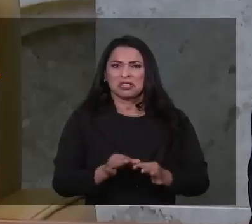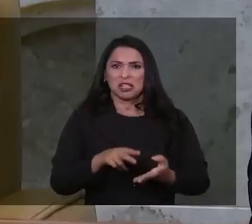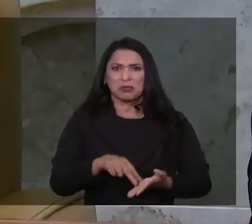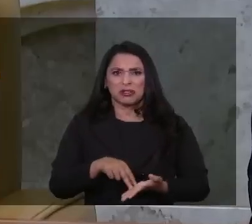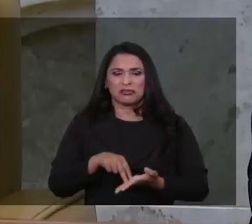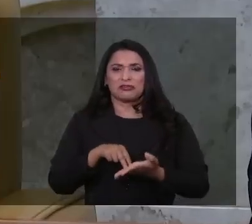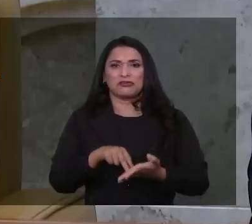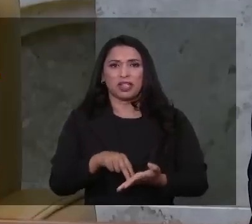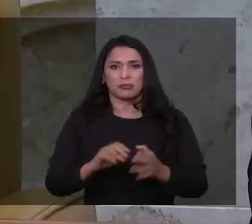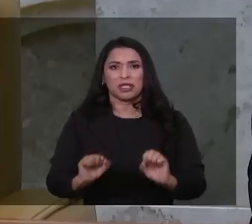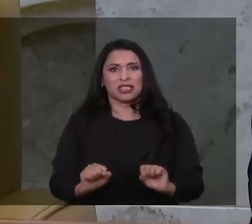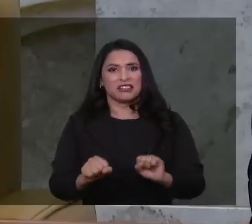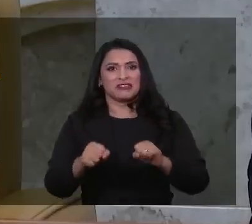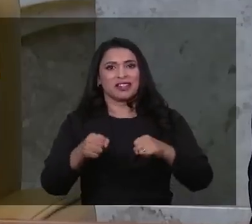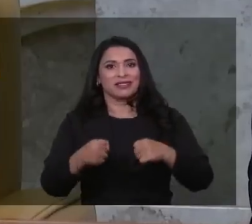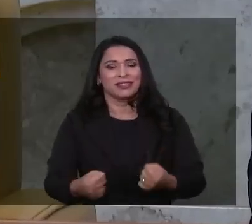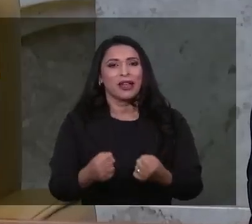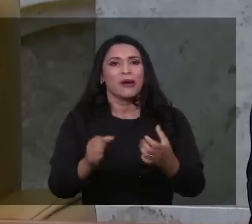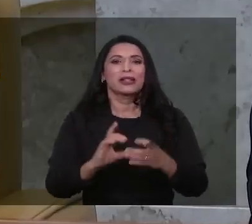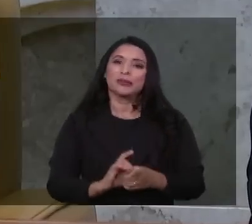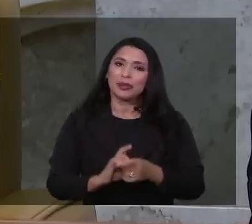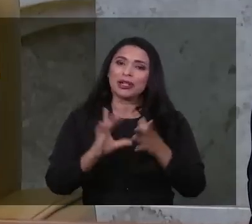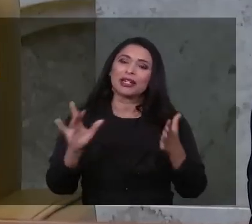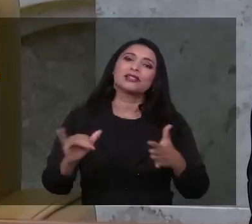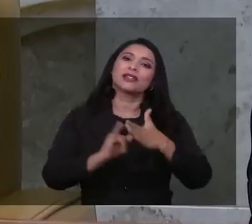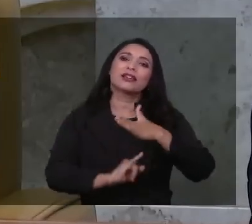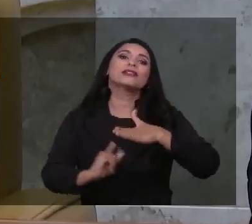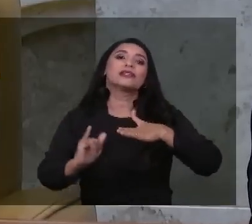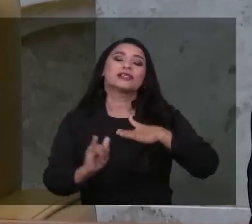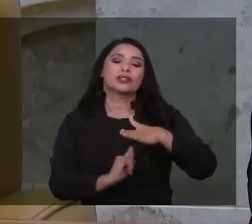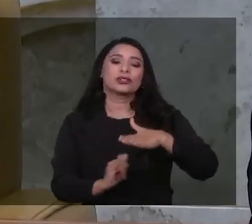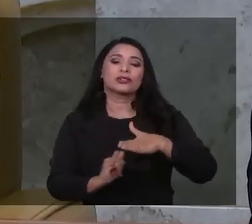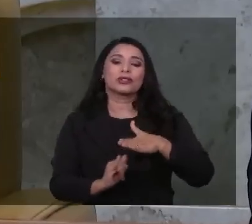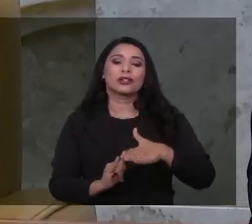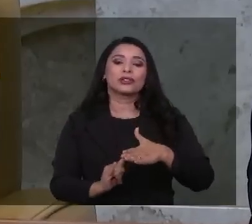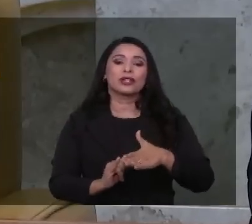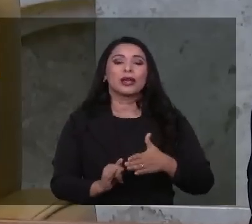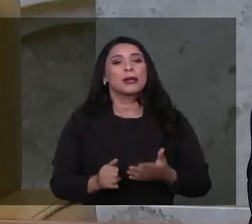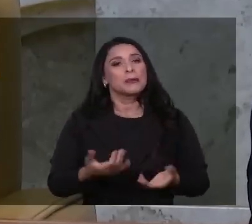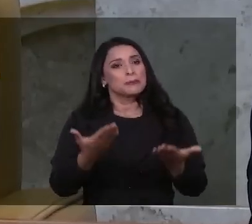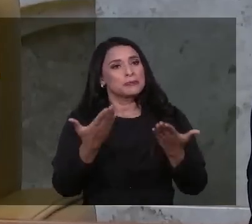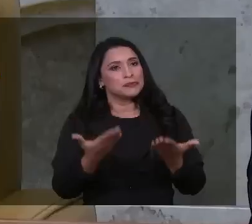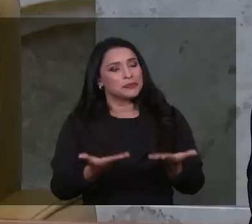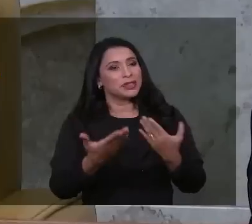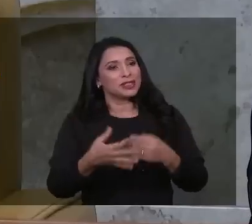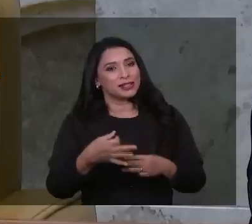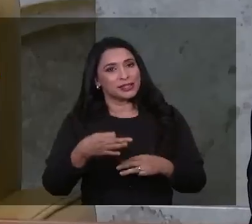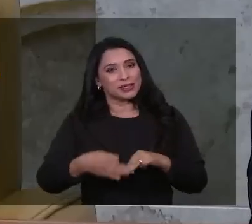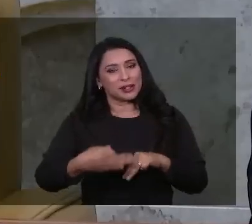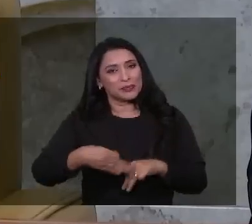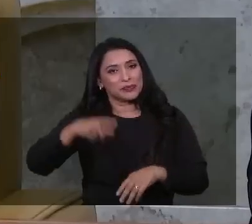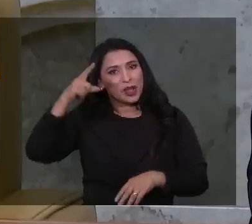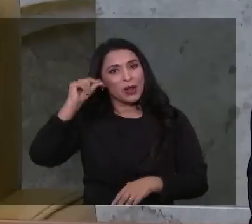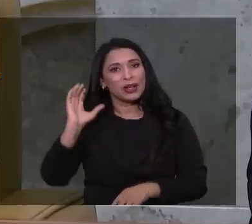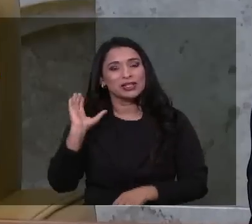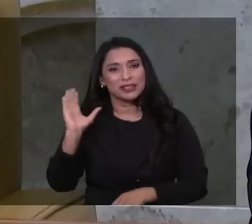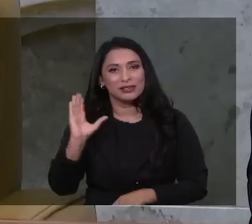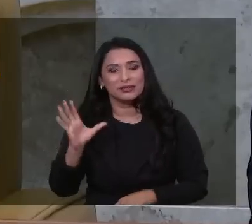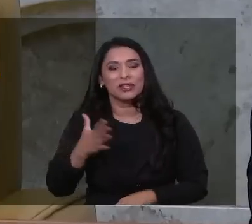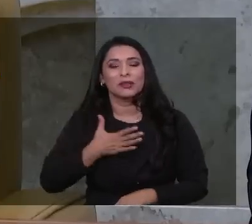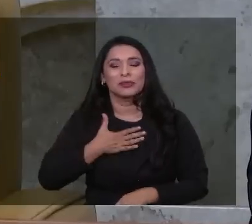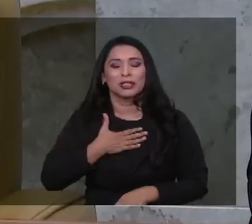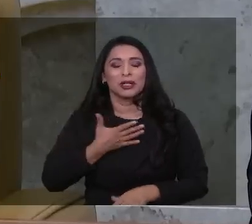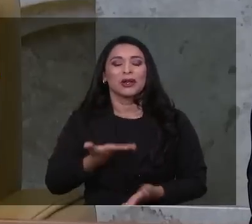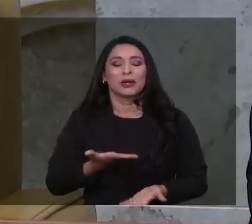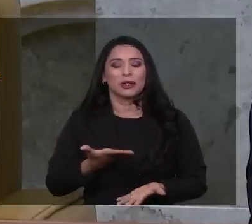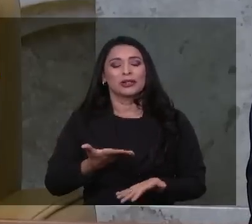defendeu a democracia e suas instituições. Receba, ministra Rosa Weber, nosso reconhecimento por ter